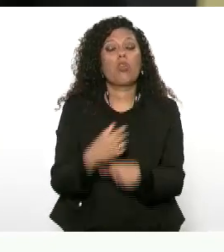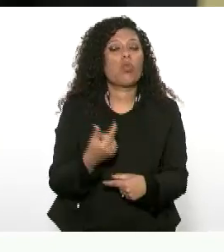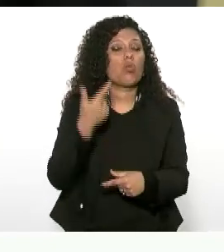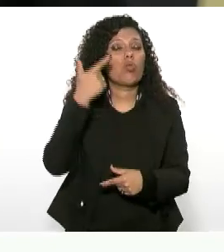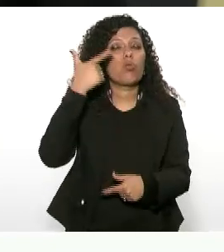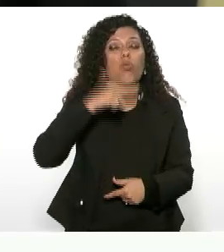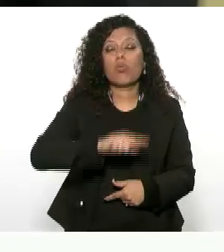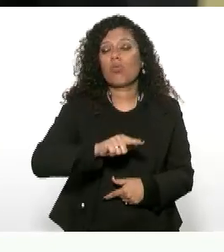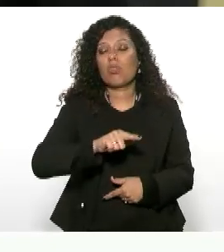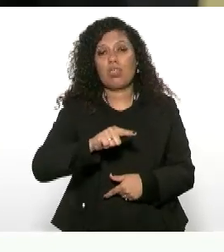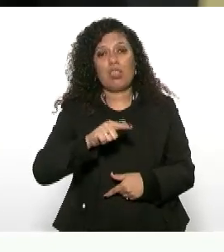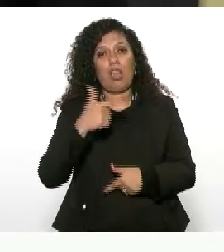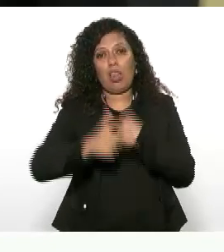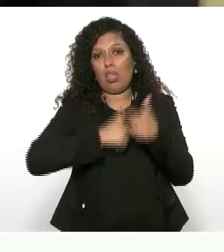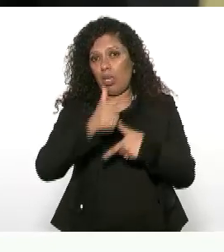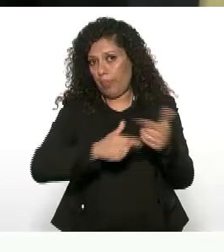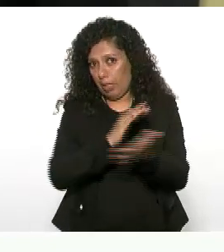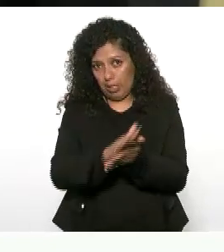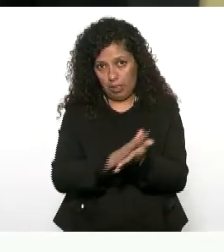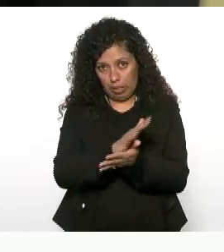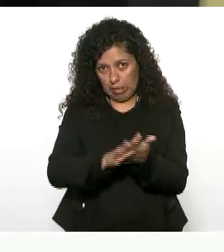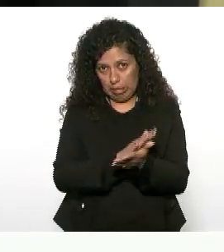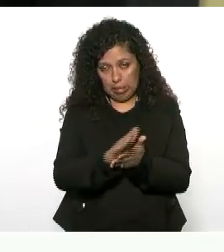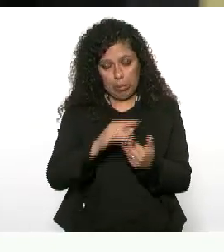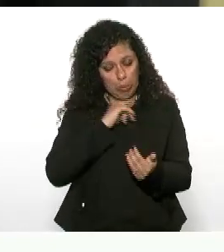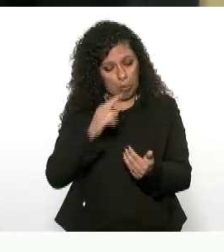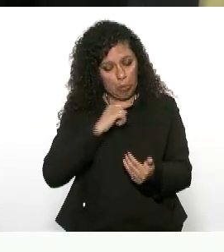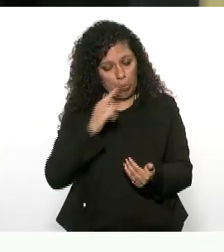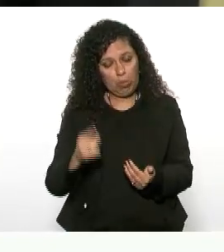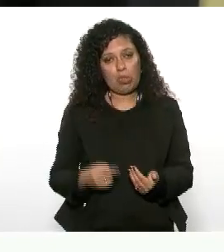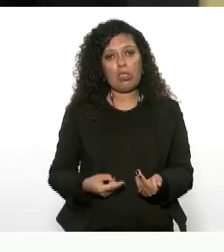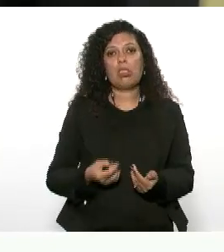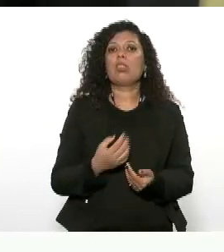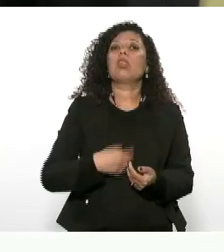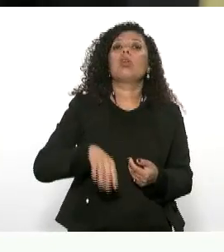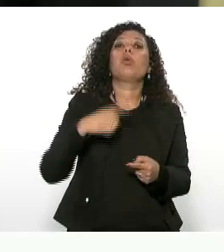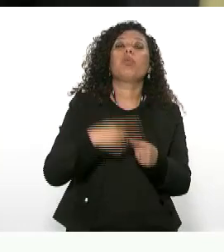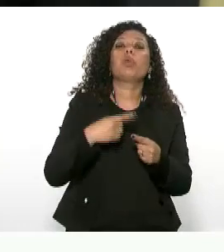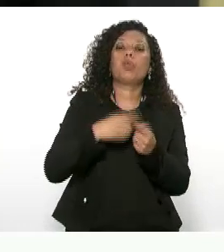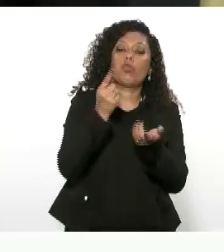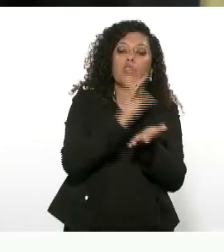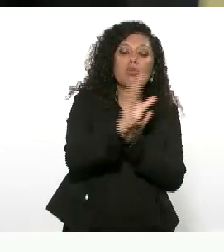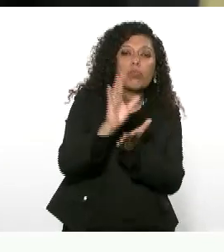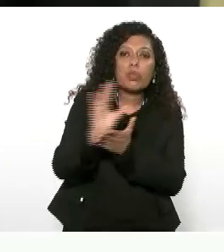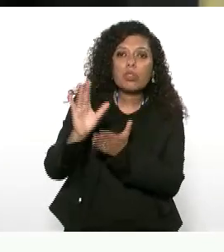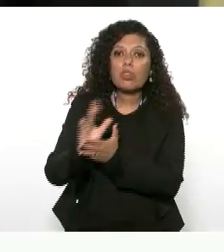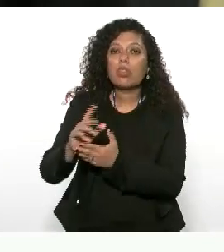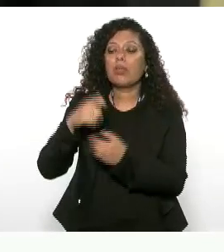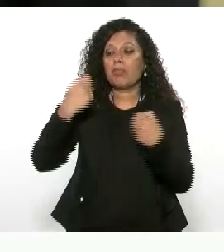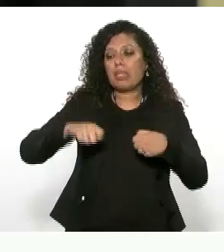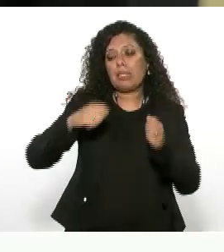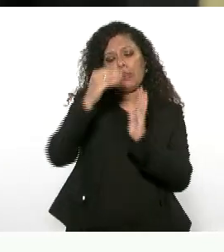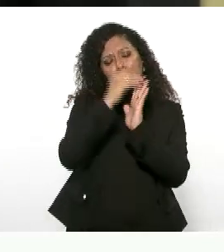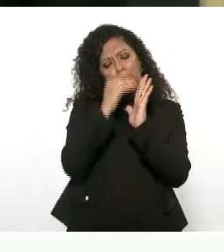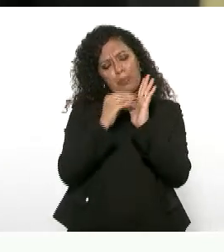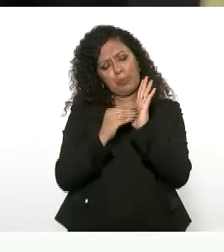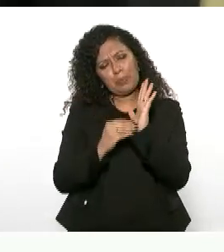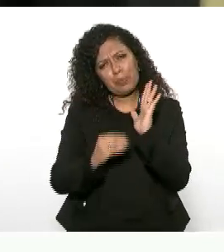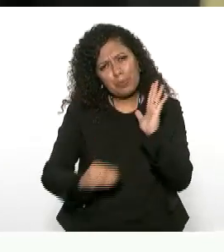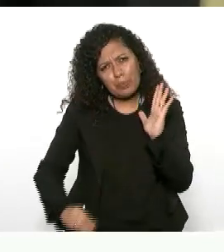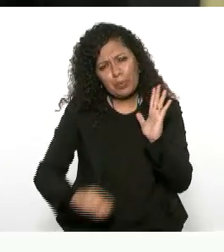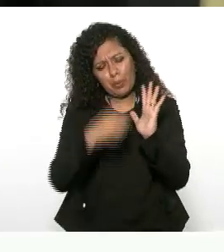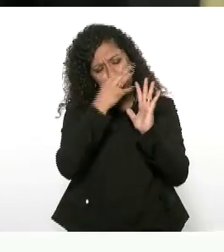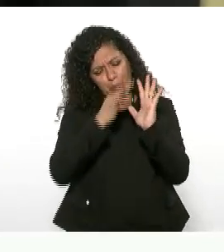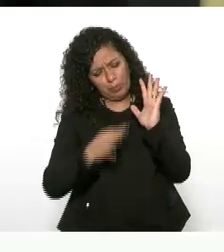Grande parte dos recursos vinham e não havia tempo hábil para o estado executar. Porque executar esse recurso depende não só de inscrição daquela ação no SICOMV, como